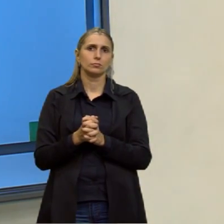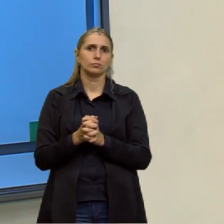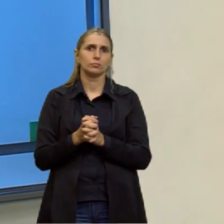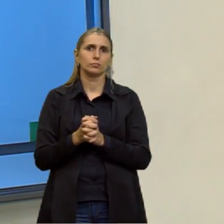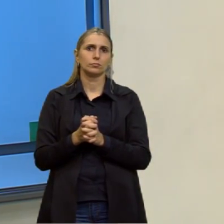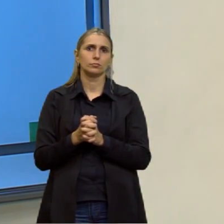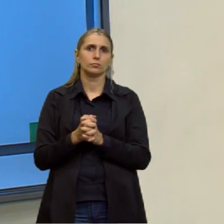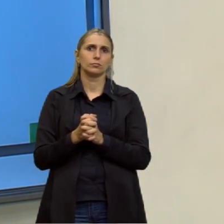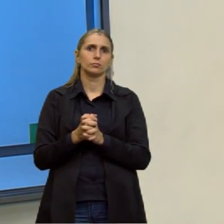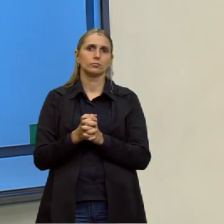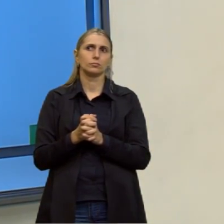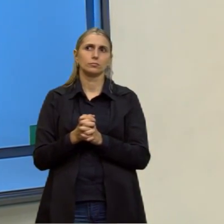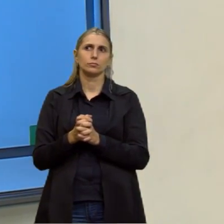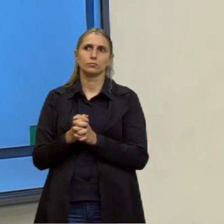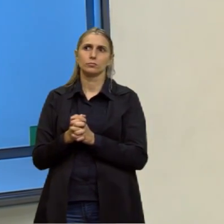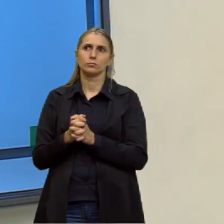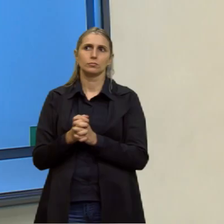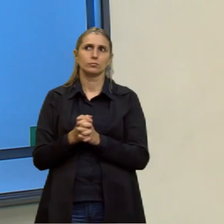aí